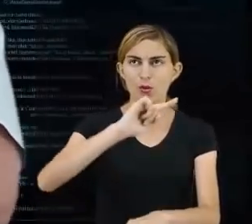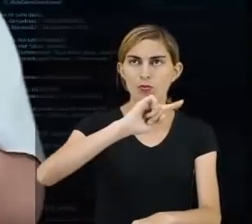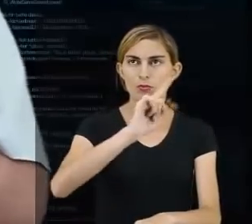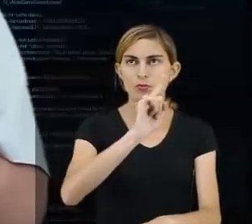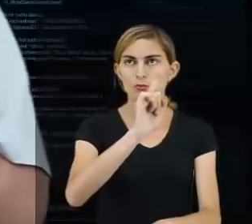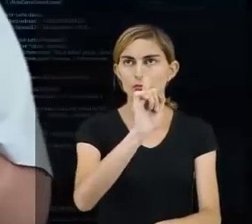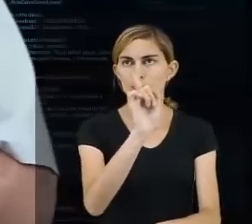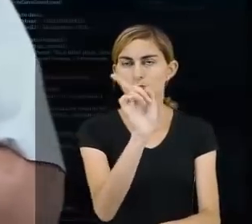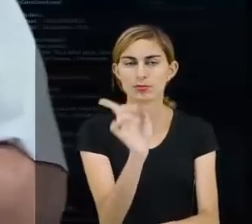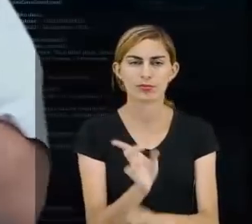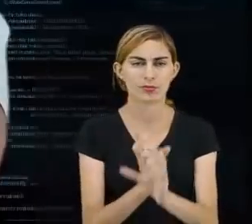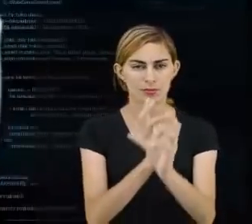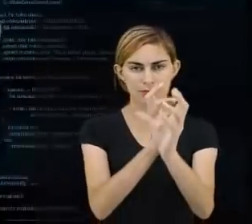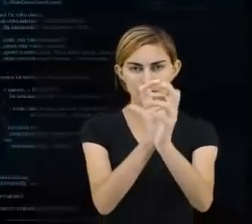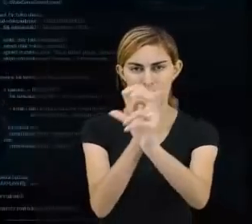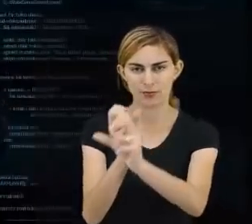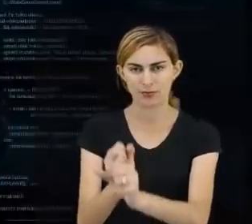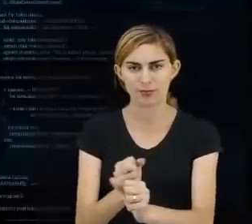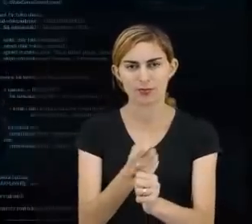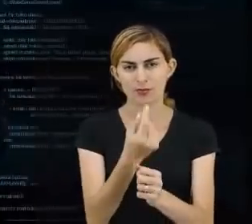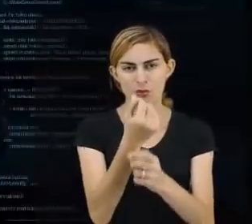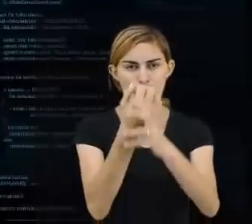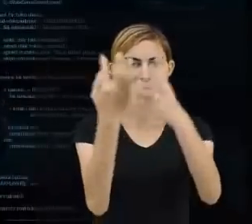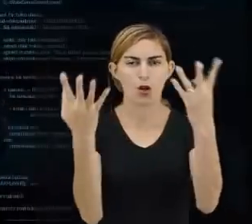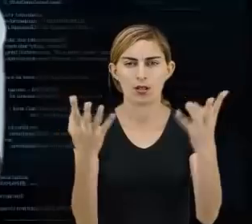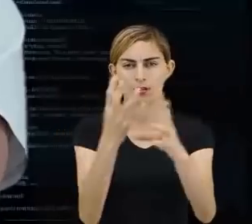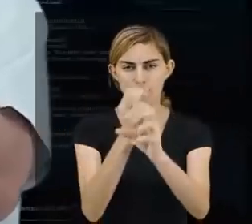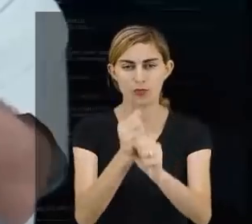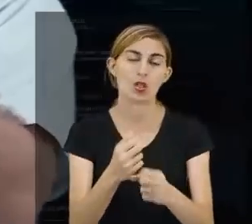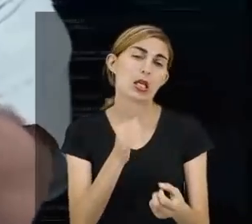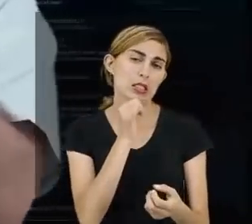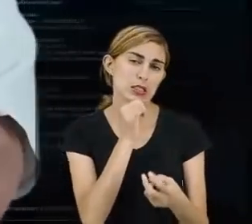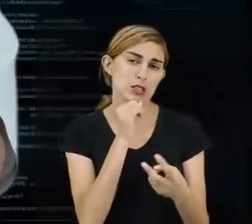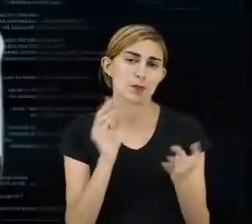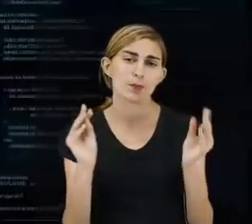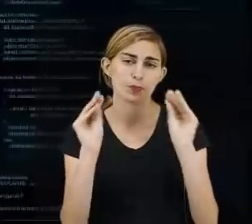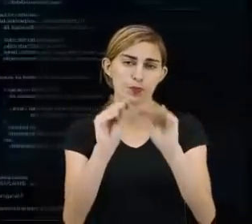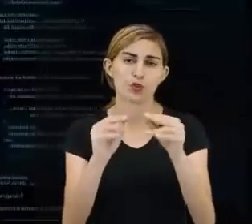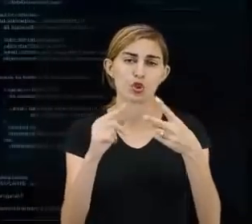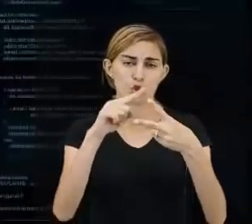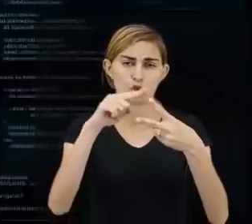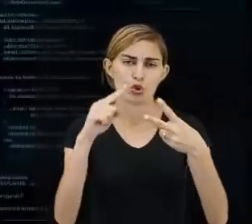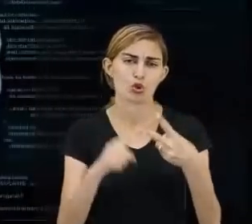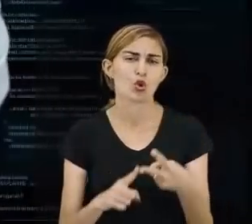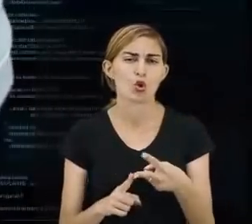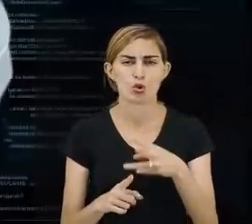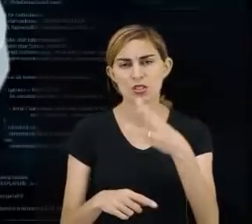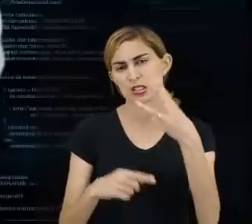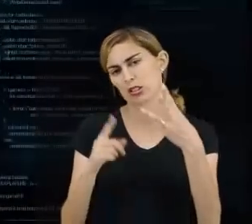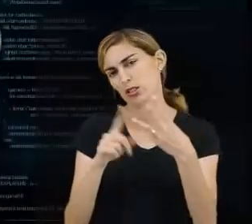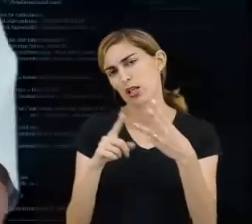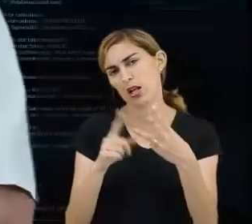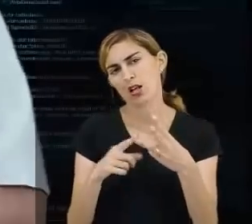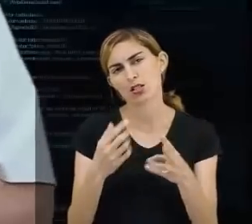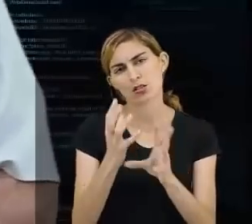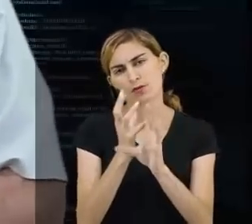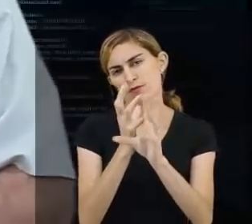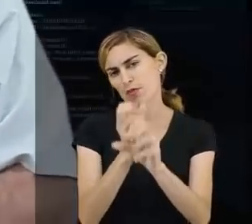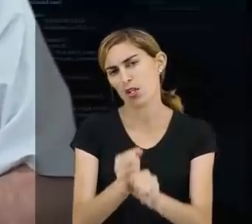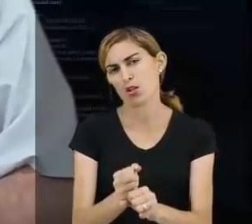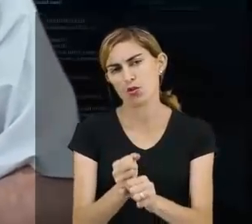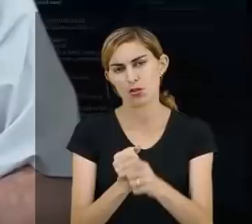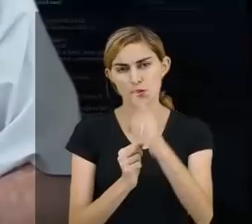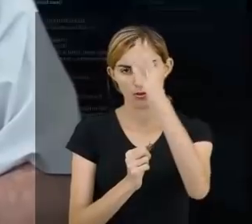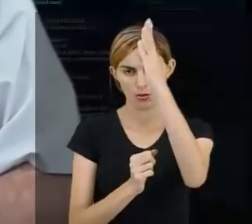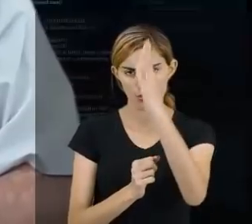definir cada um dos valores. E se eu colocar apenas 2 valores? Ou melhor, se não colocar 4, colocar 3 valores. Então